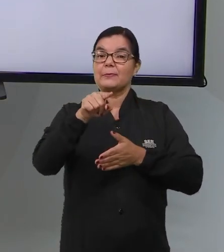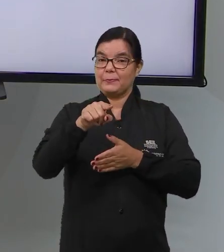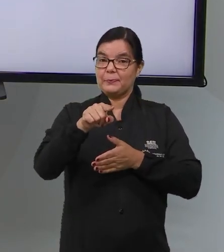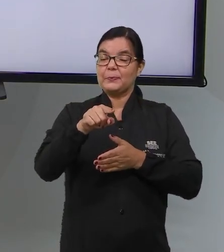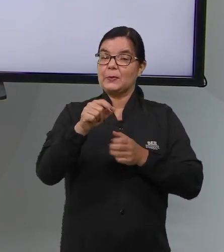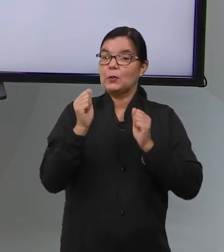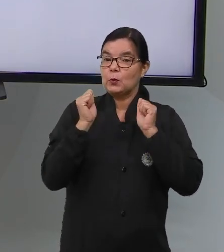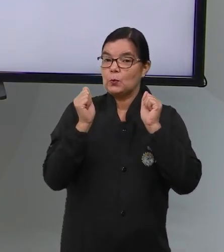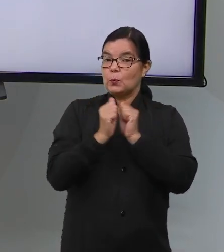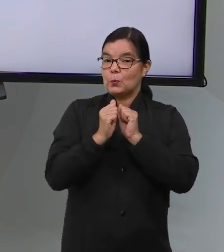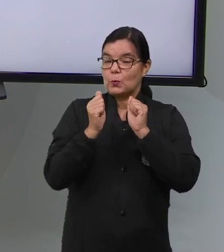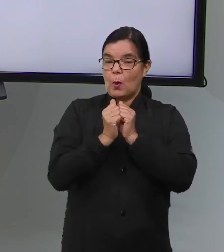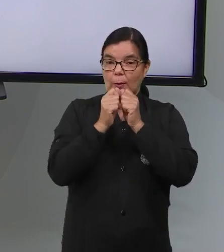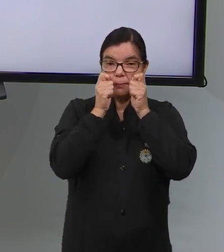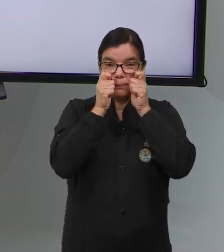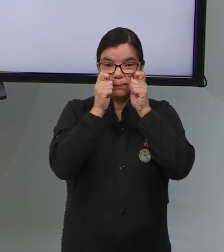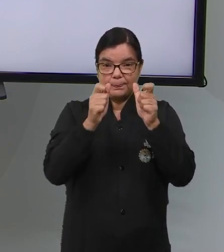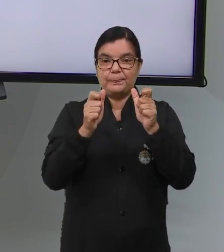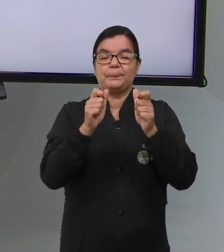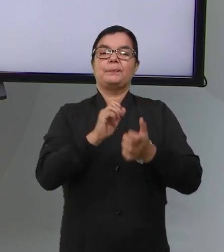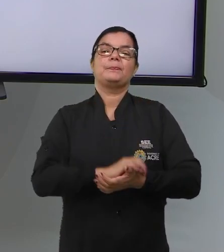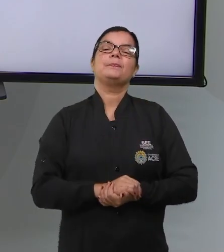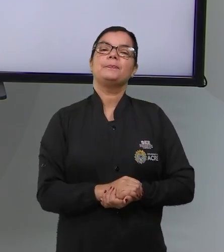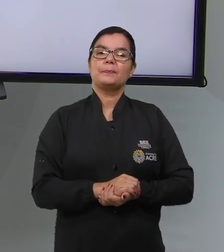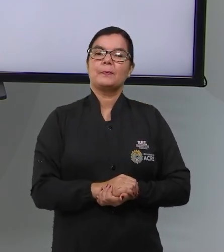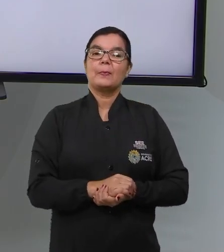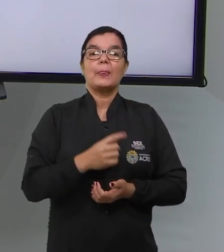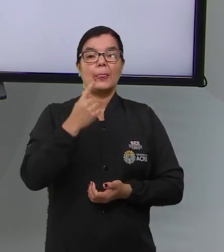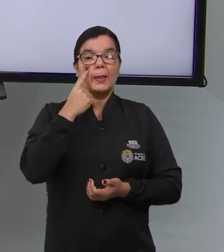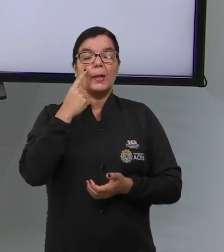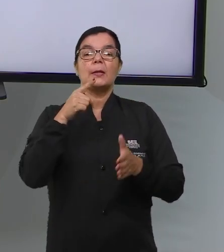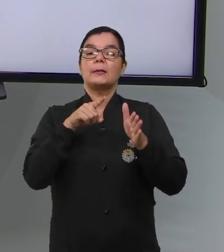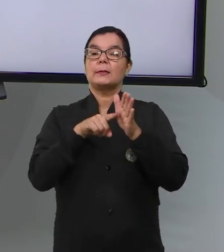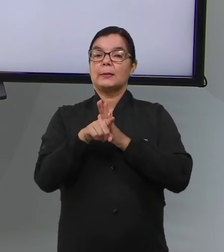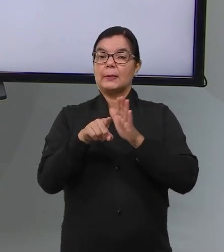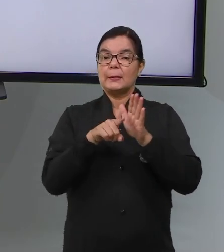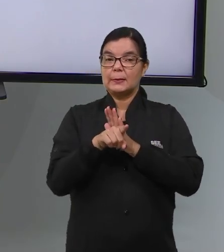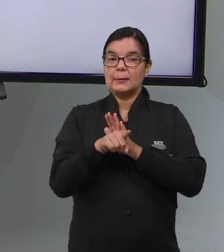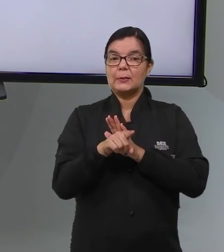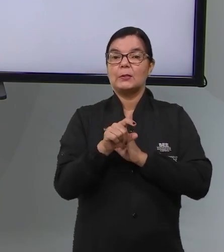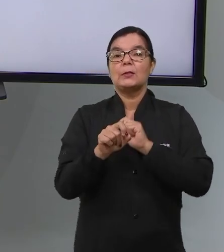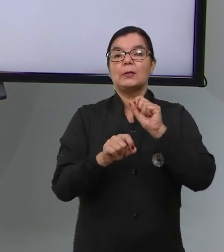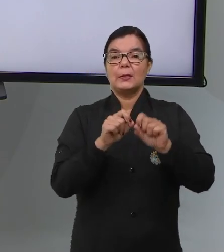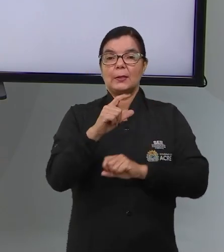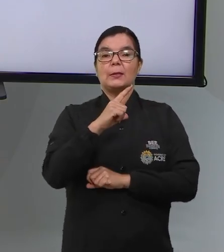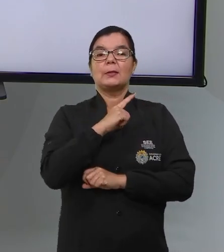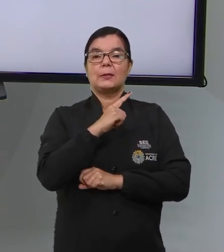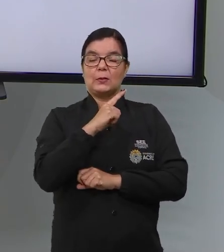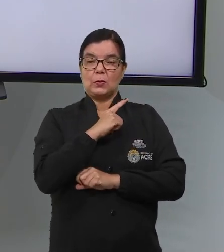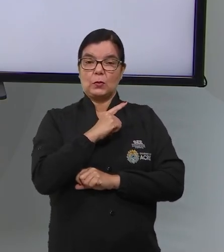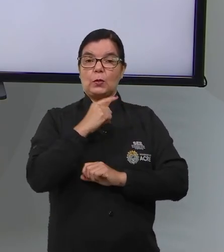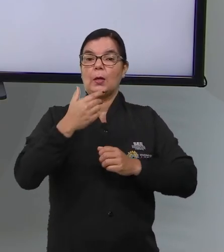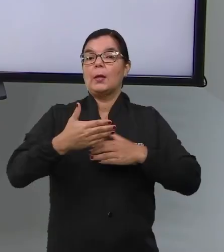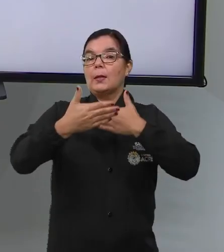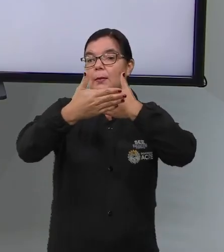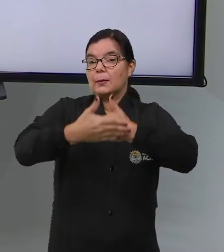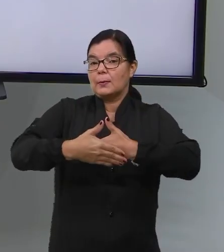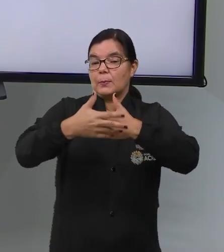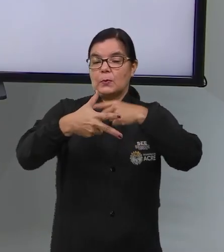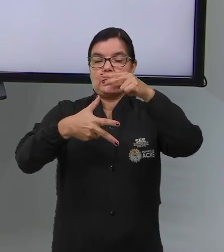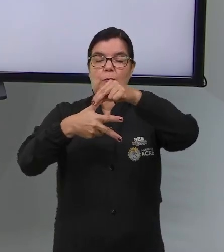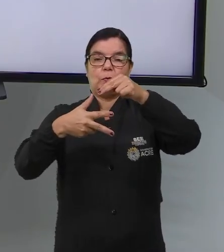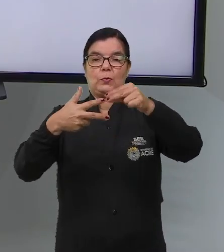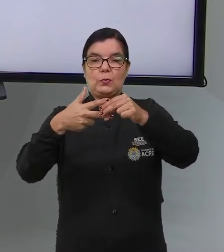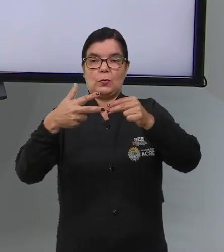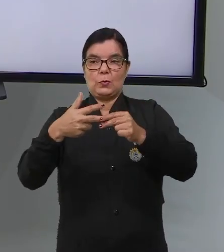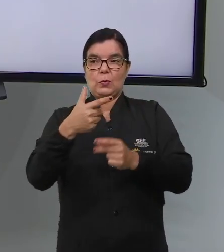vai acompanhar com bastante atenção. Essa questão, ela esteve na prova do Enem do